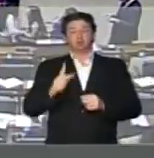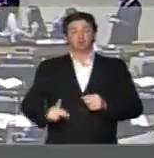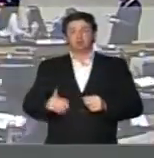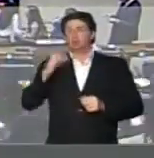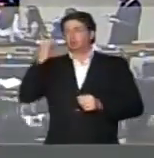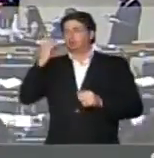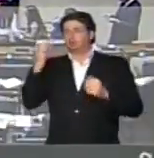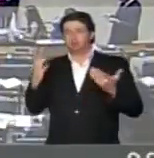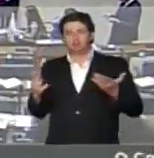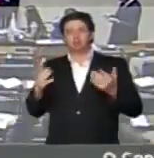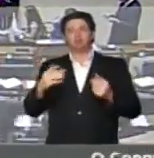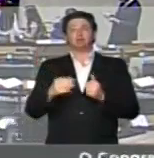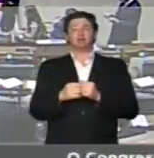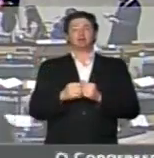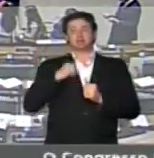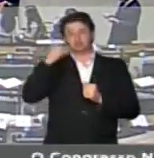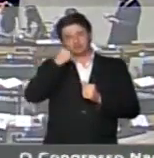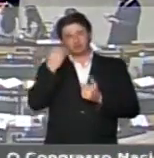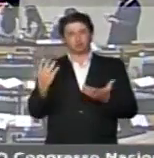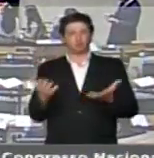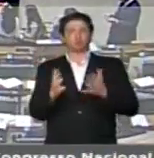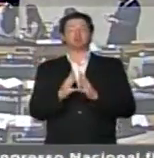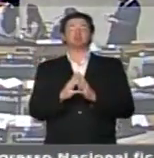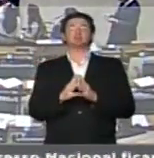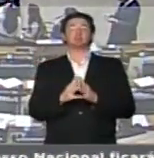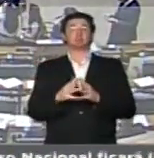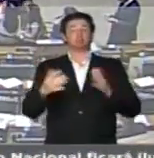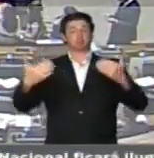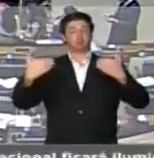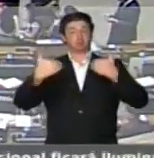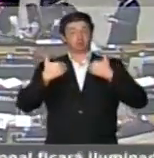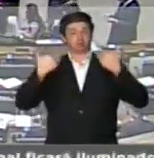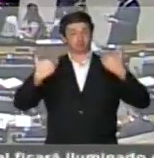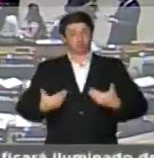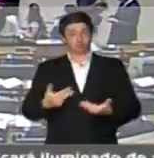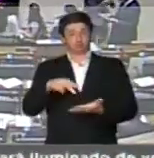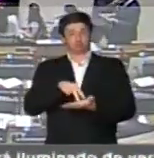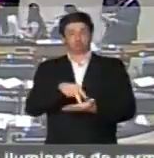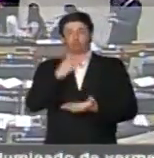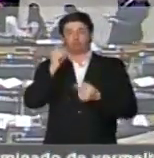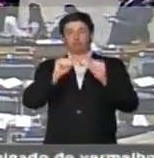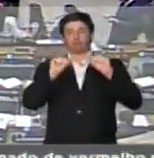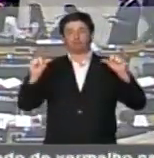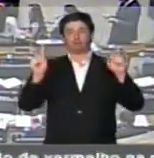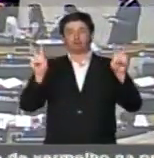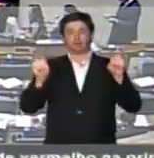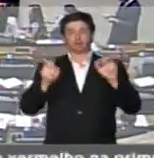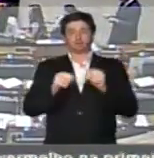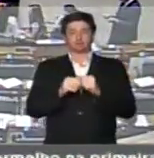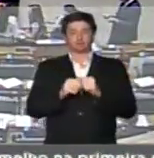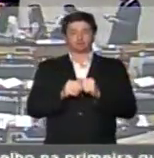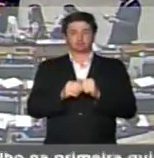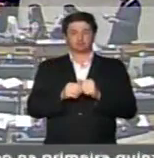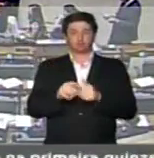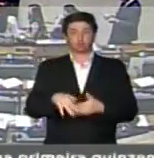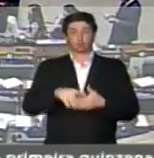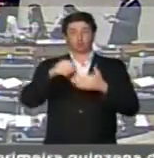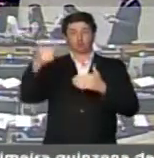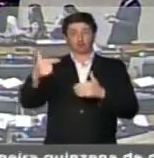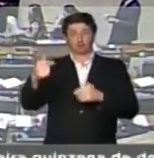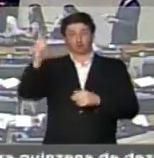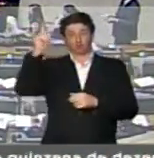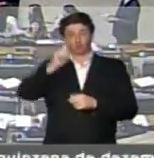Senhor presidente, senhores parlamentares, eu quero usar a expressão do vice-líder do